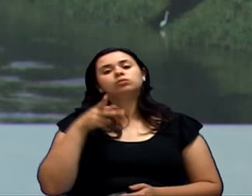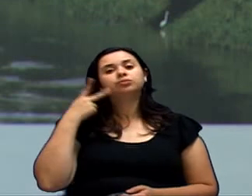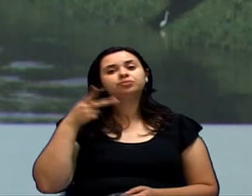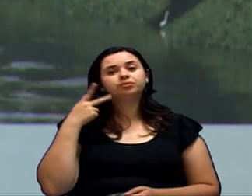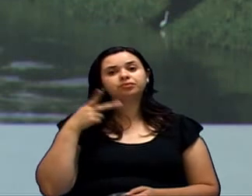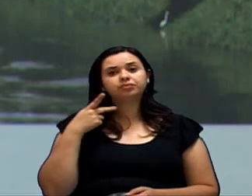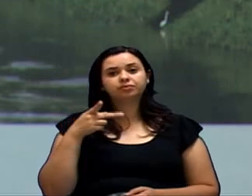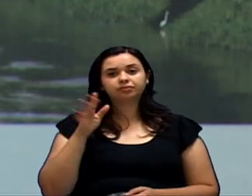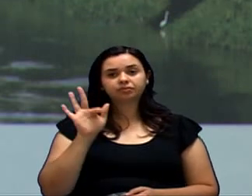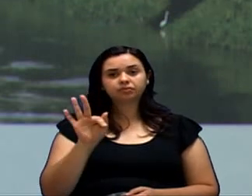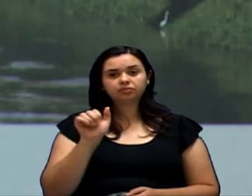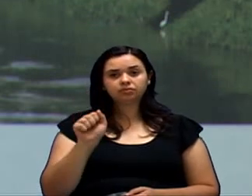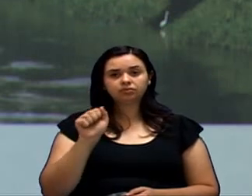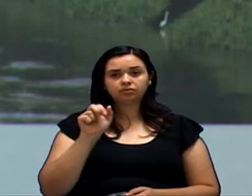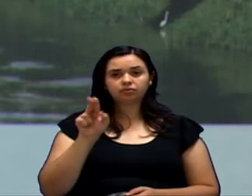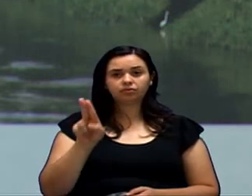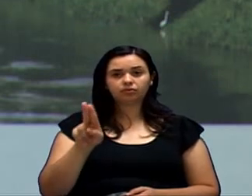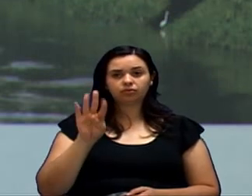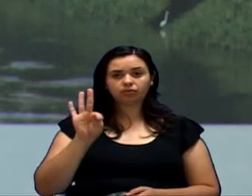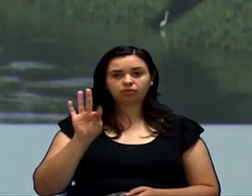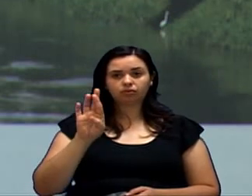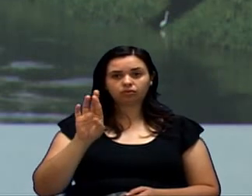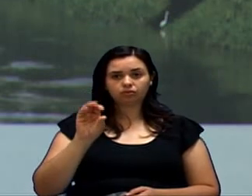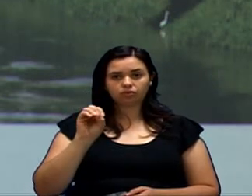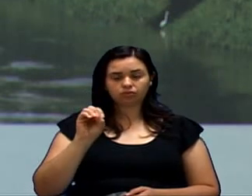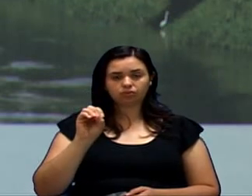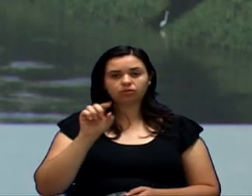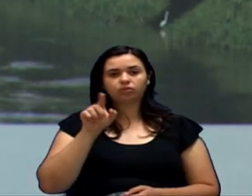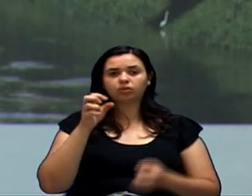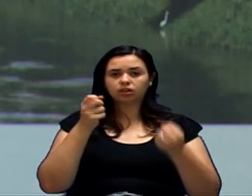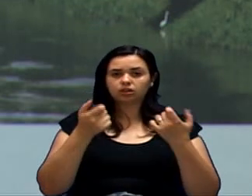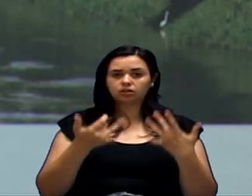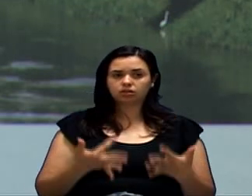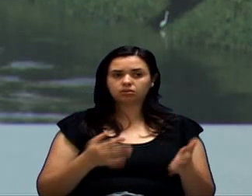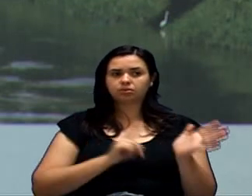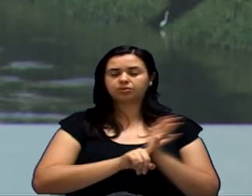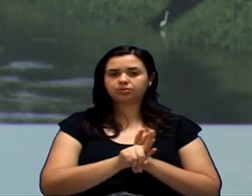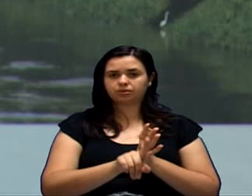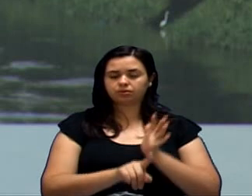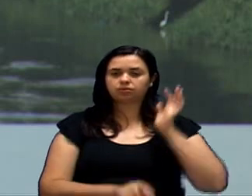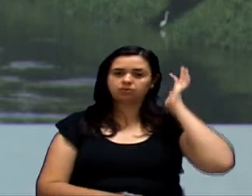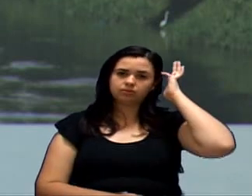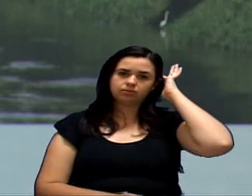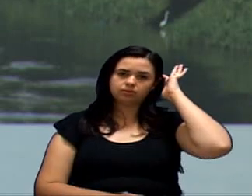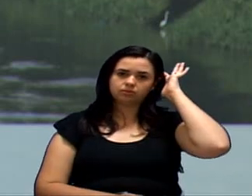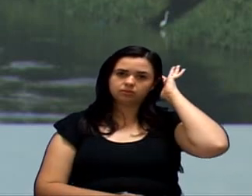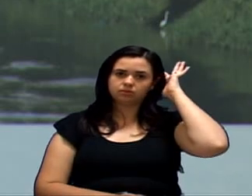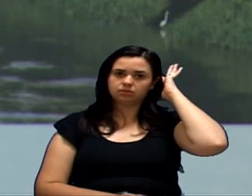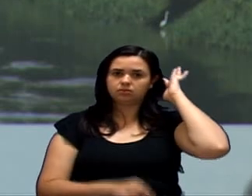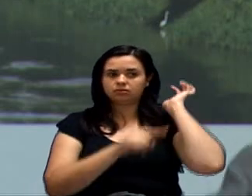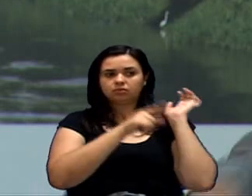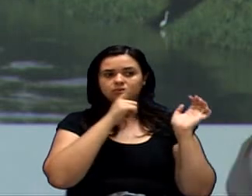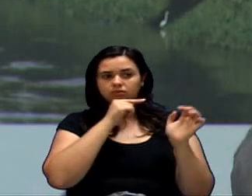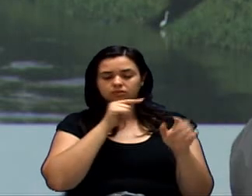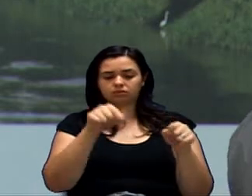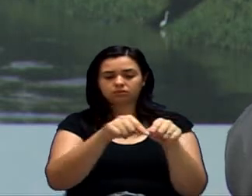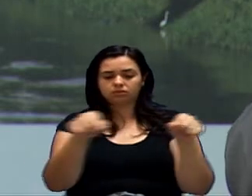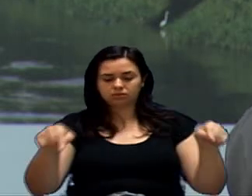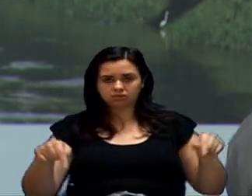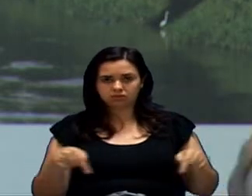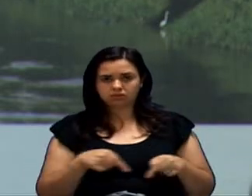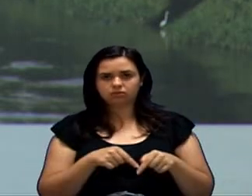Fausto colocou também a questão da lagoa ali do